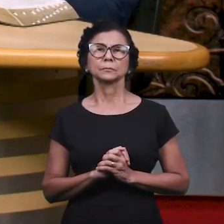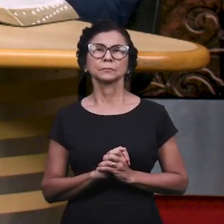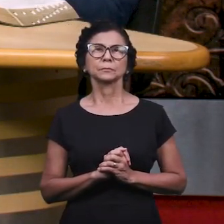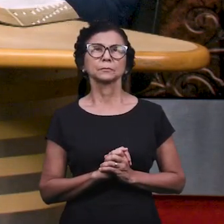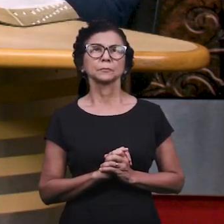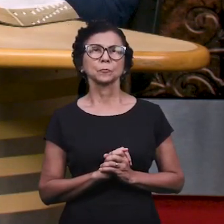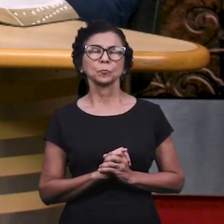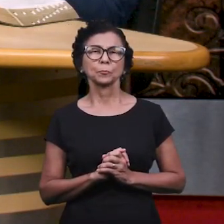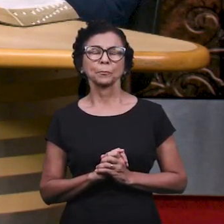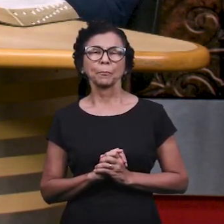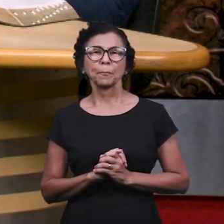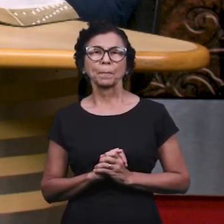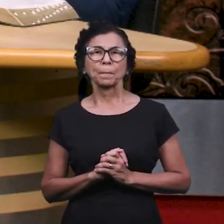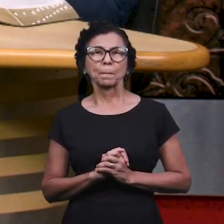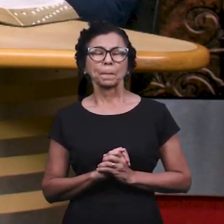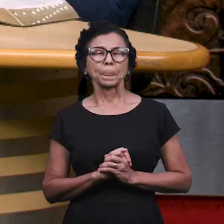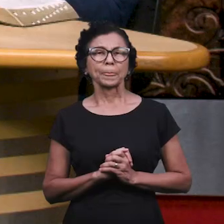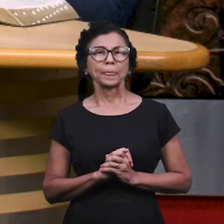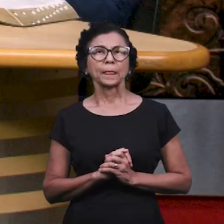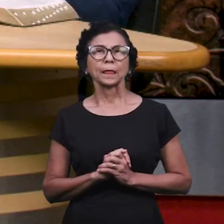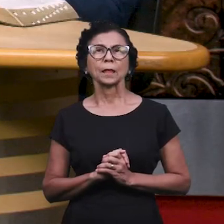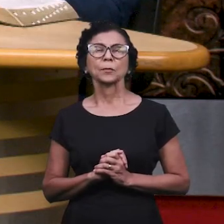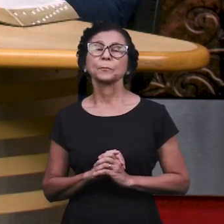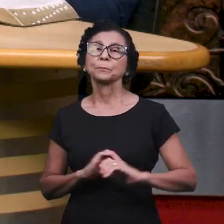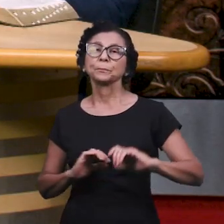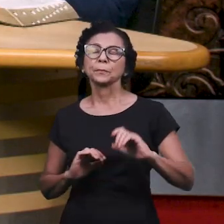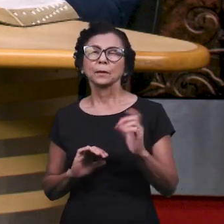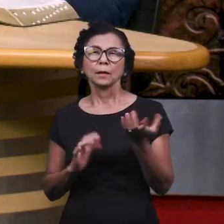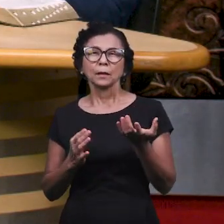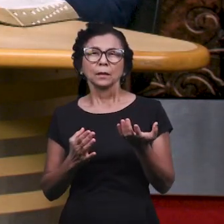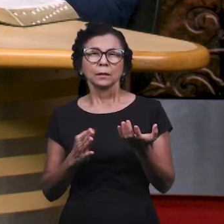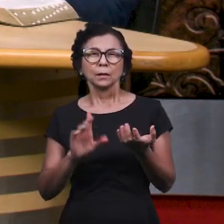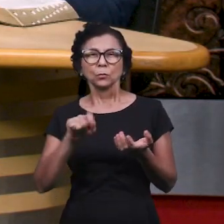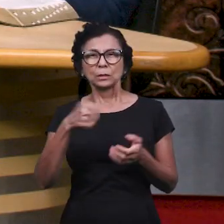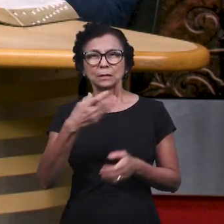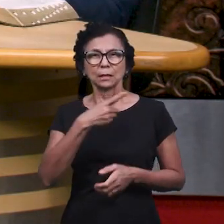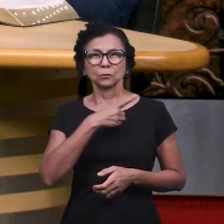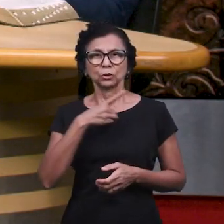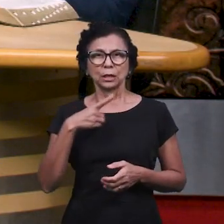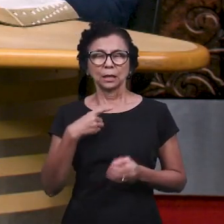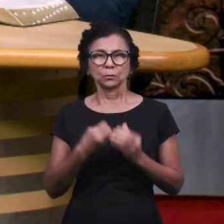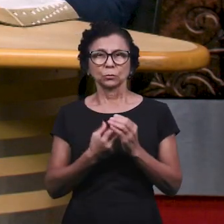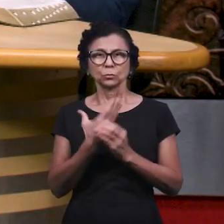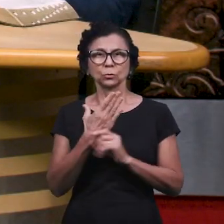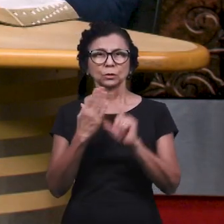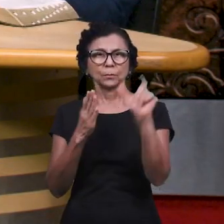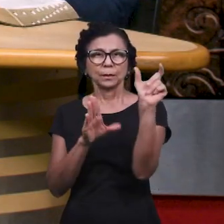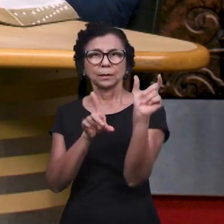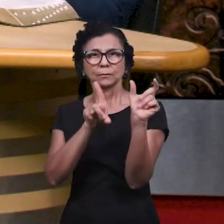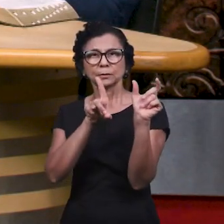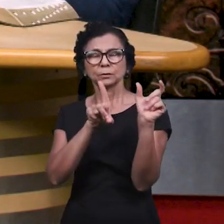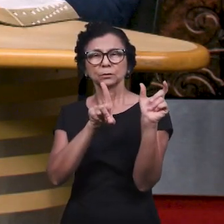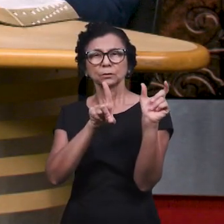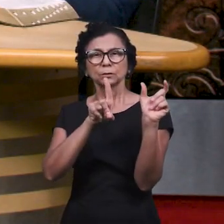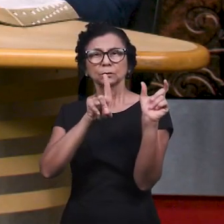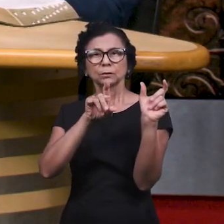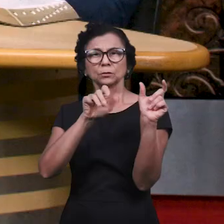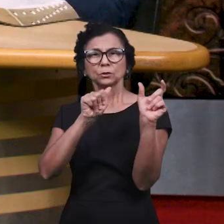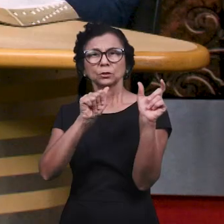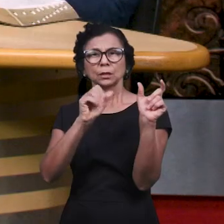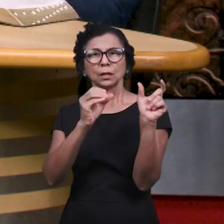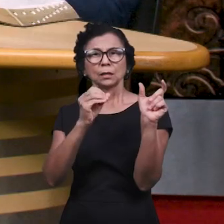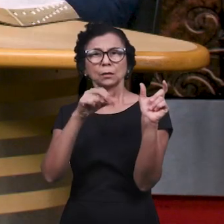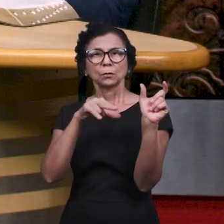dessa raiz, que é diaconia, para ministério, e diácono, que significa servir no pó,